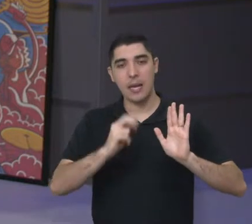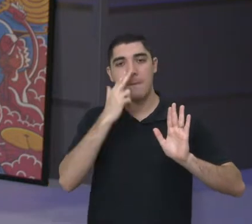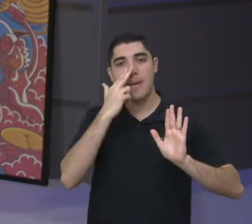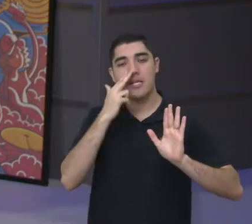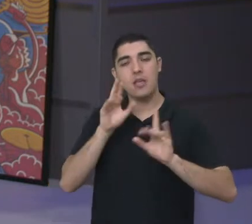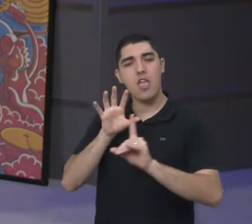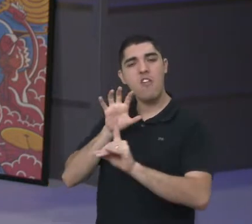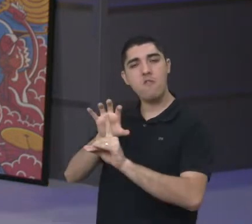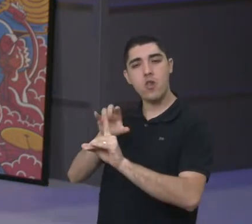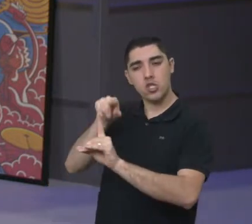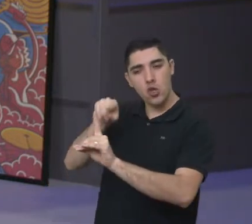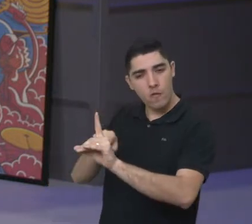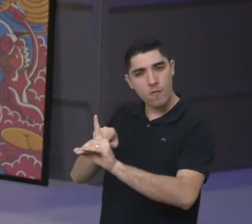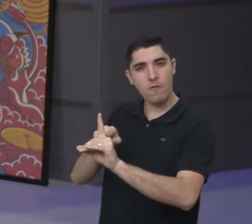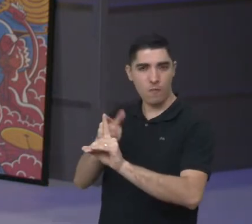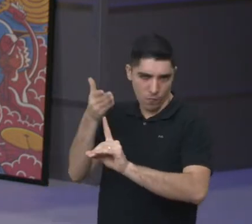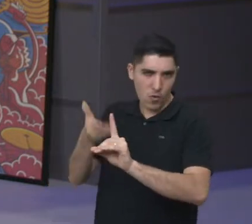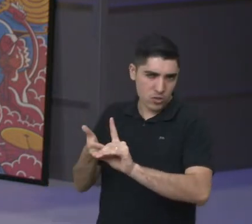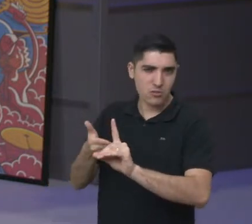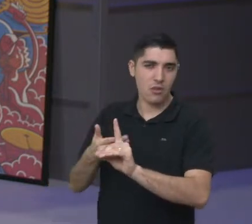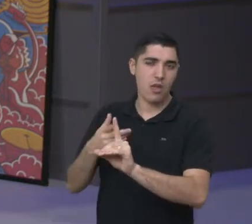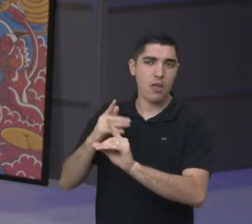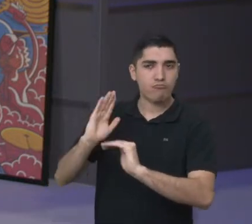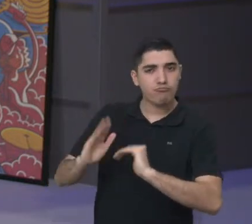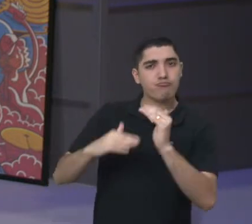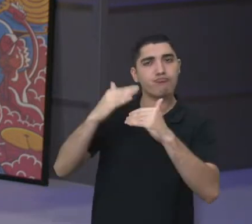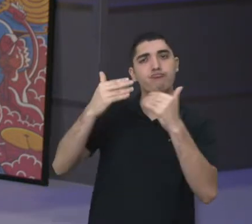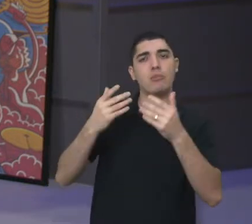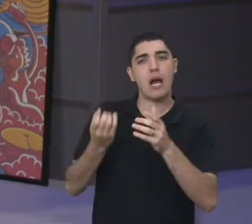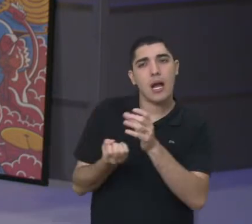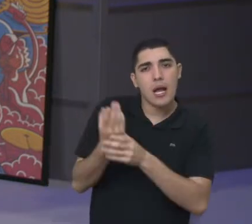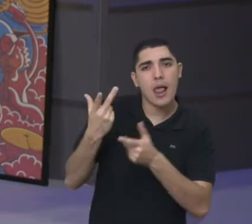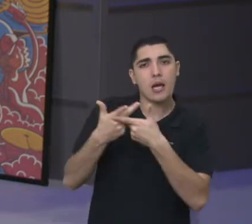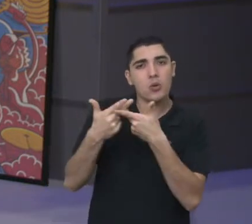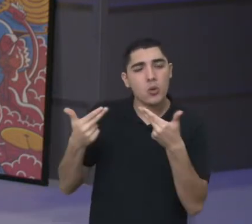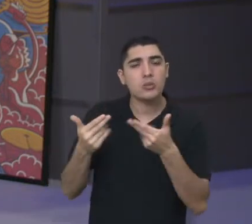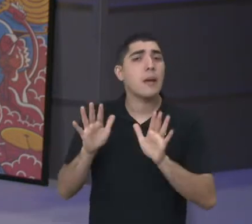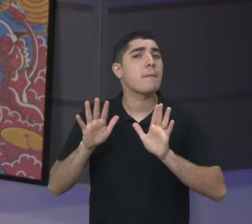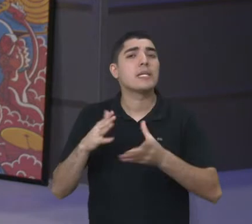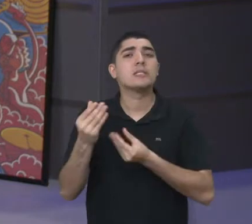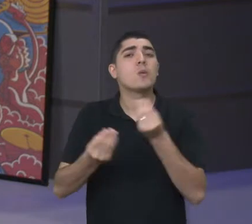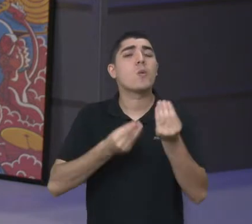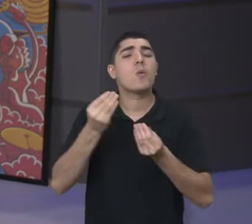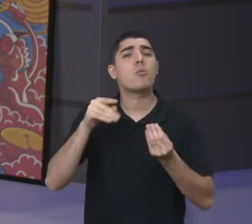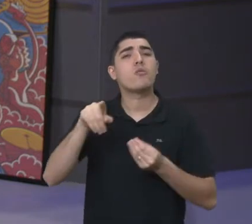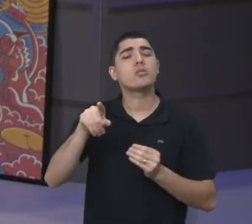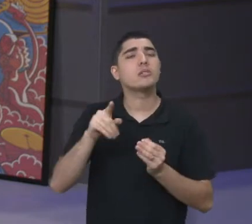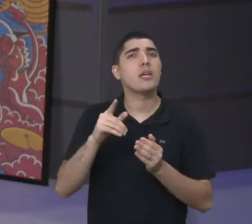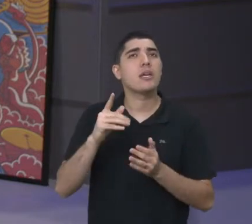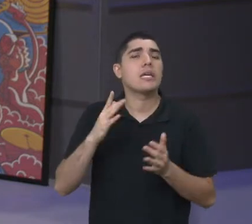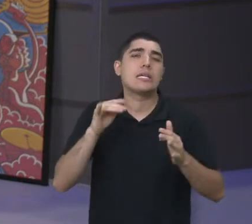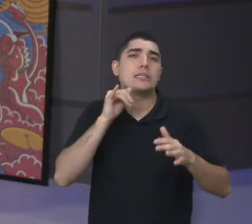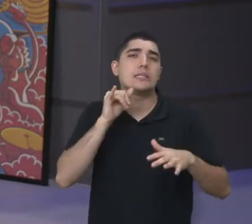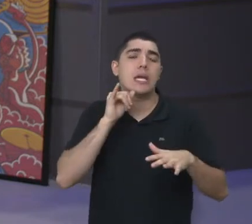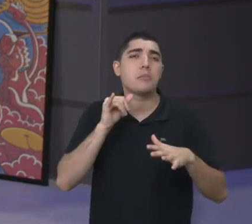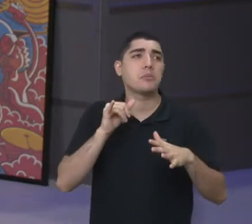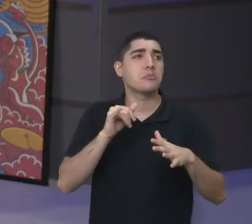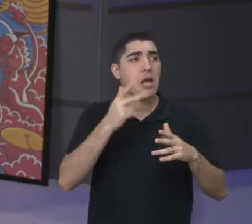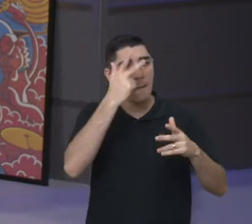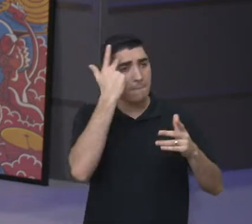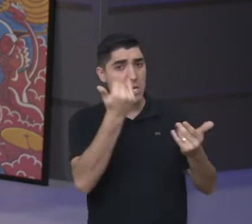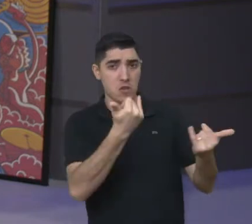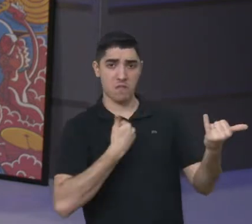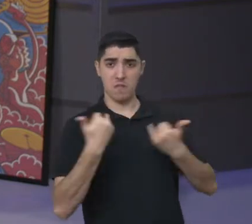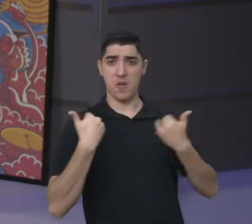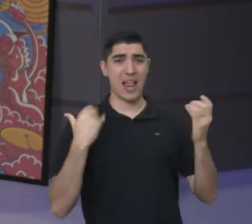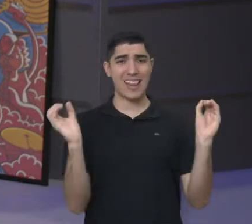seu processo de algumas criações e tal. Eu queria saber como é que funciona o processo de criação. Assim, sem nenhuma